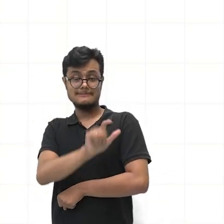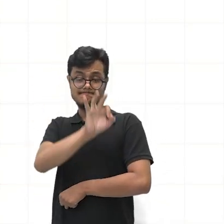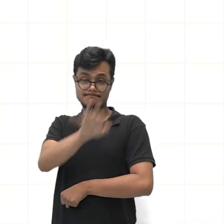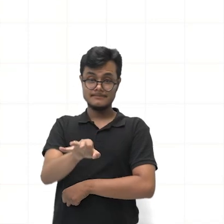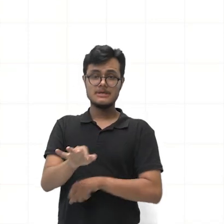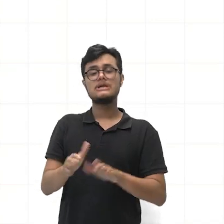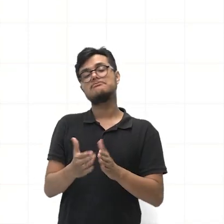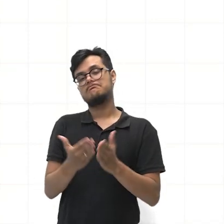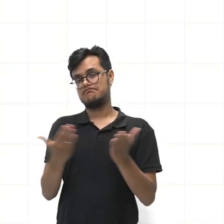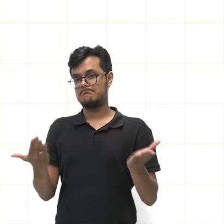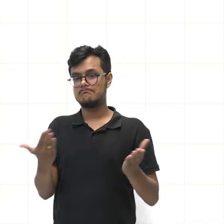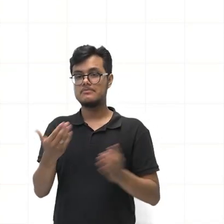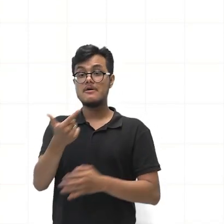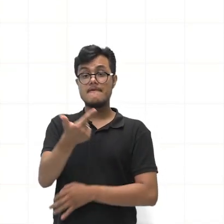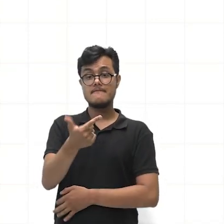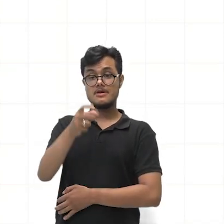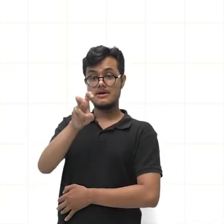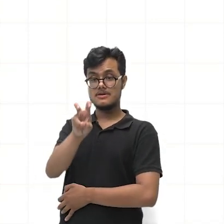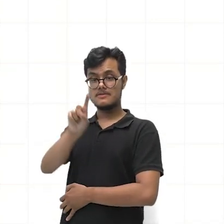foi de quanto?